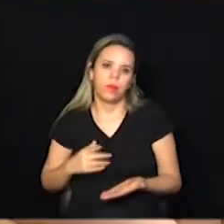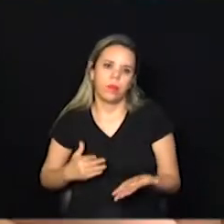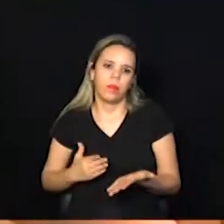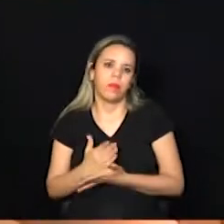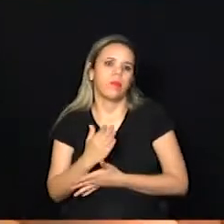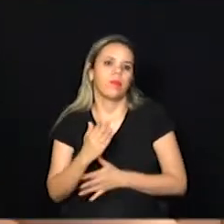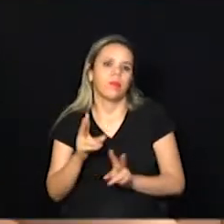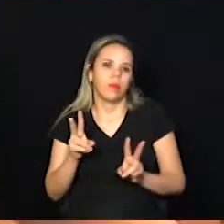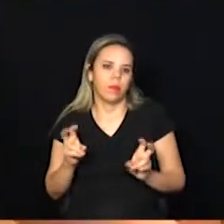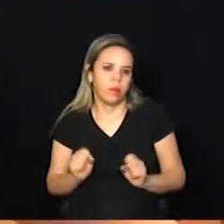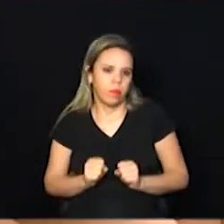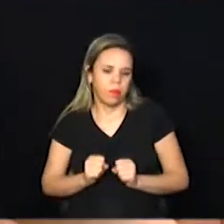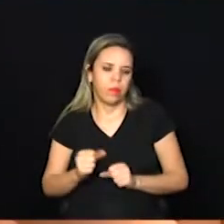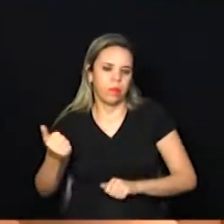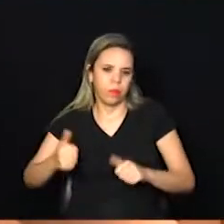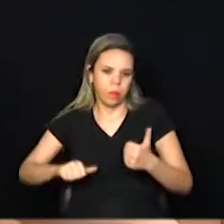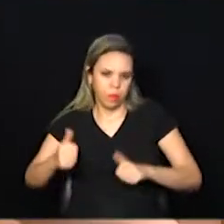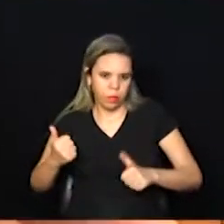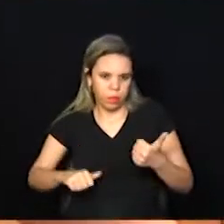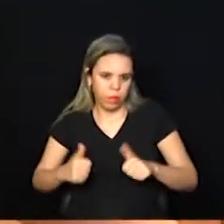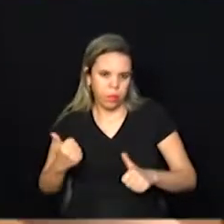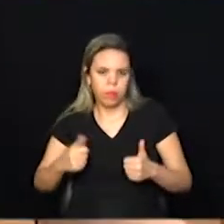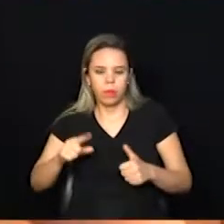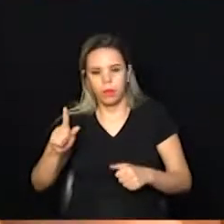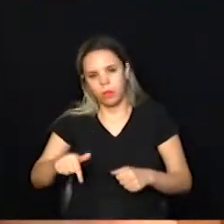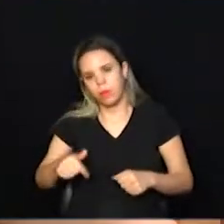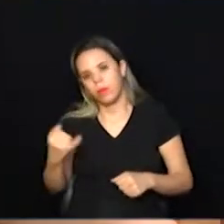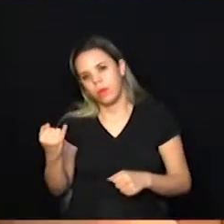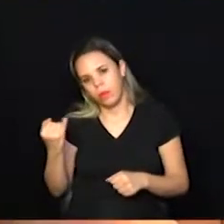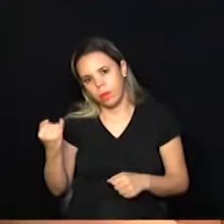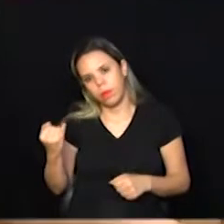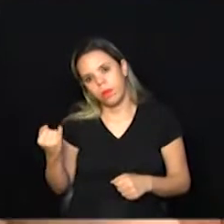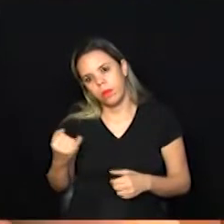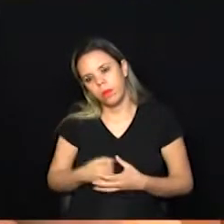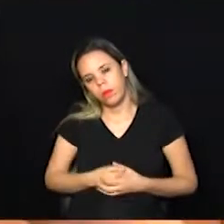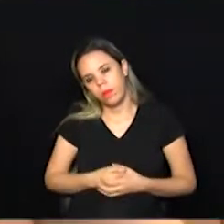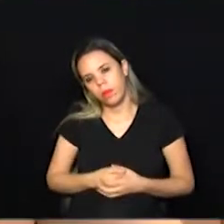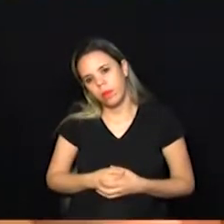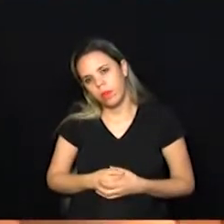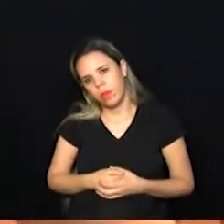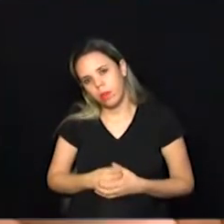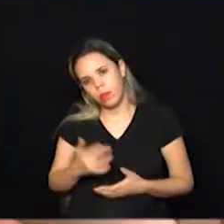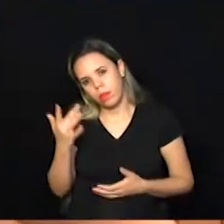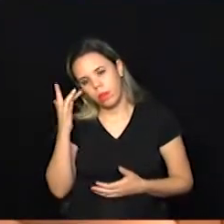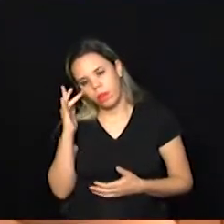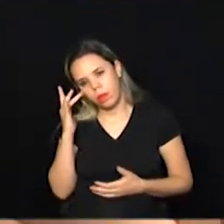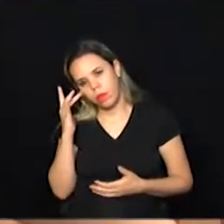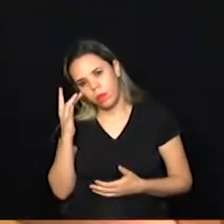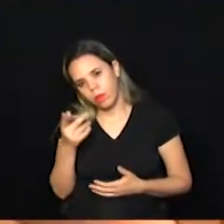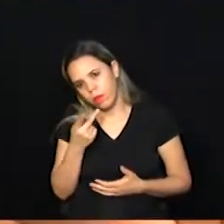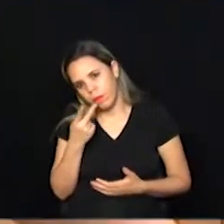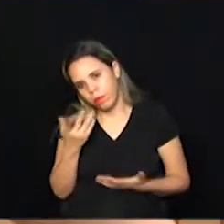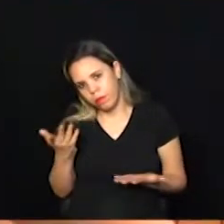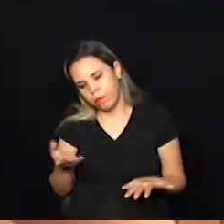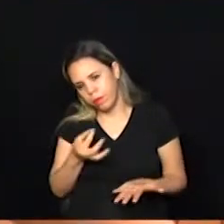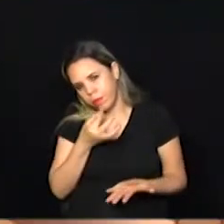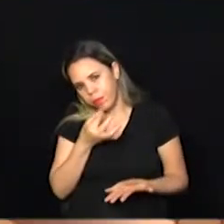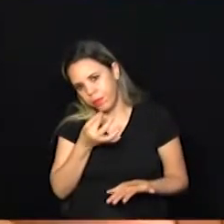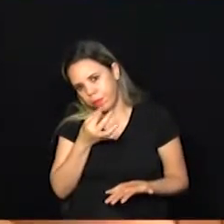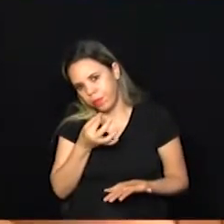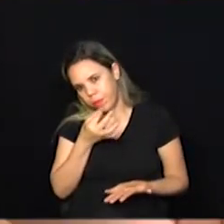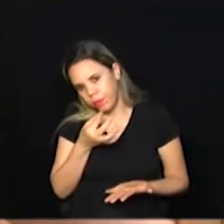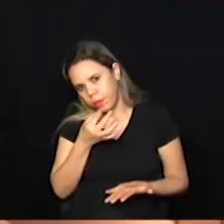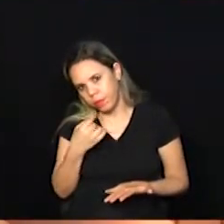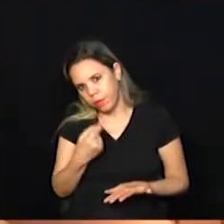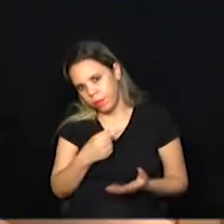termos de tramitação, que é uma tramitação importante, né? Então, eu acho que eu quero colocar aqui essa sugestão para que a